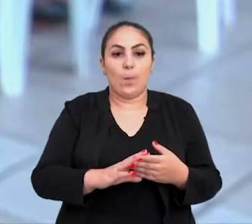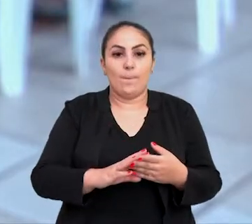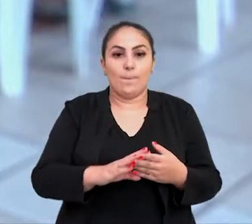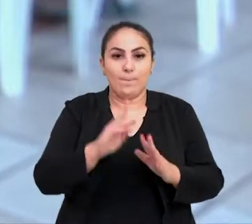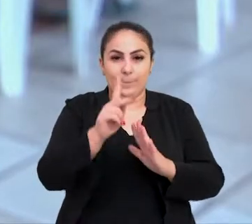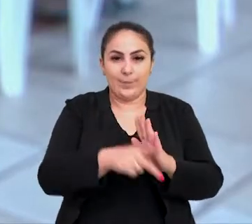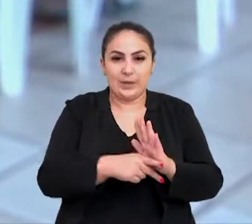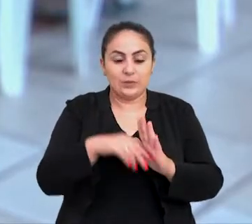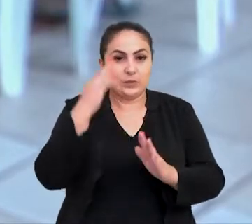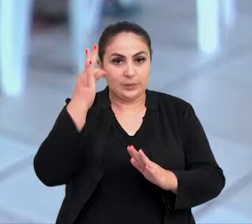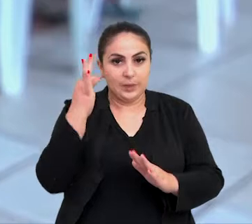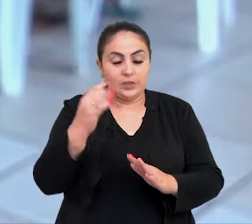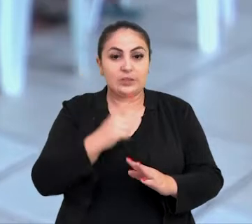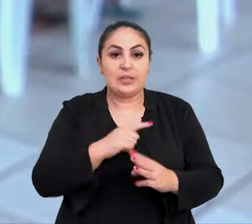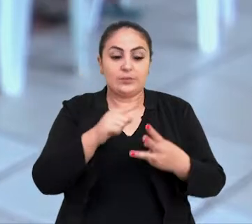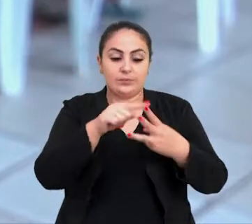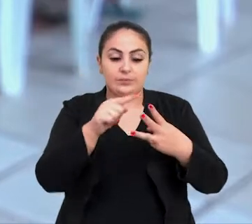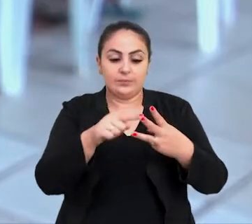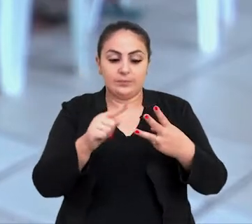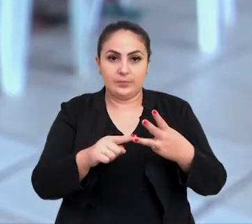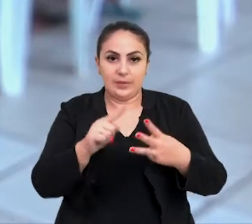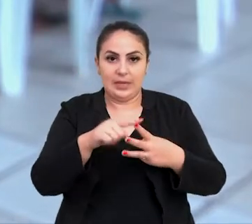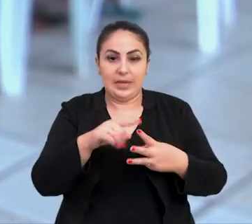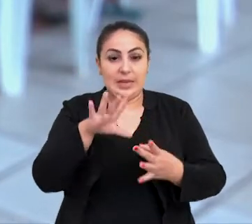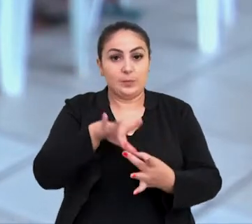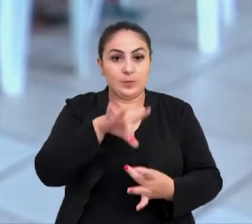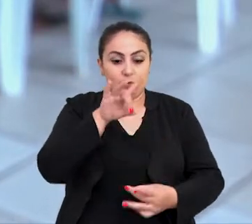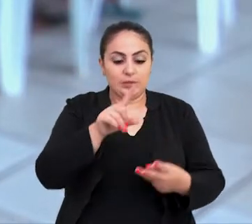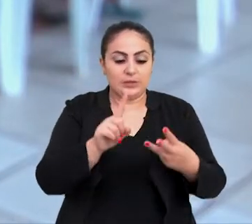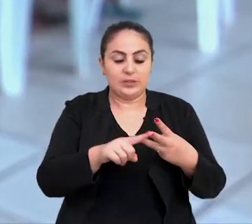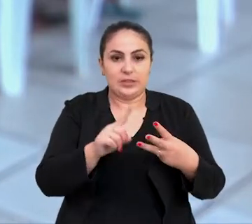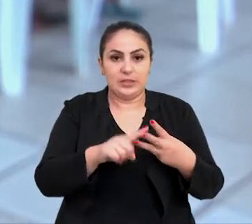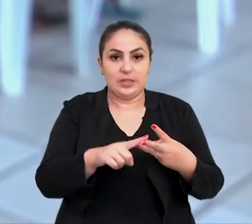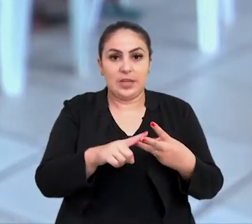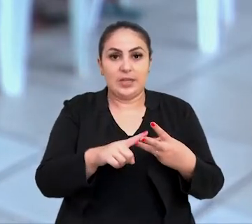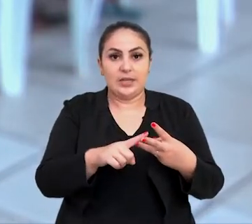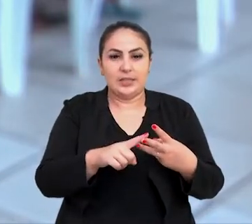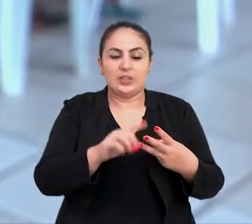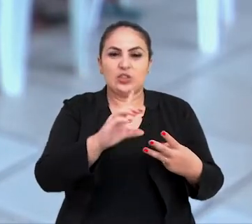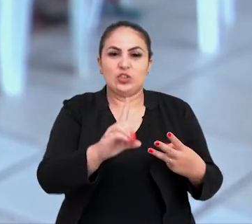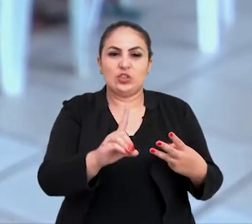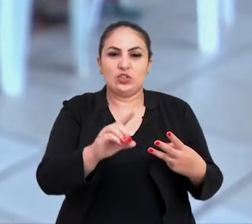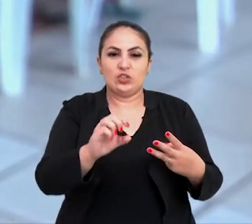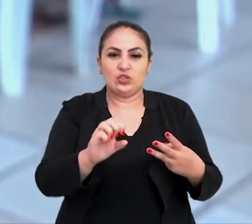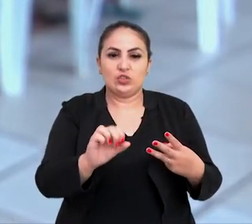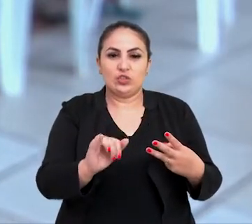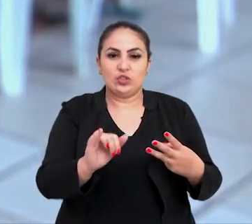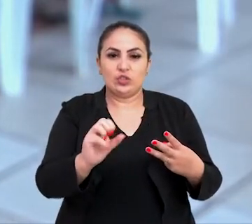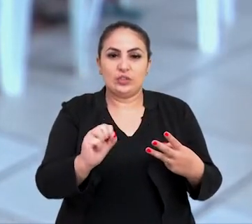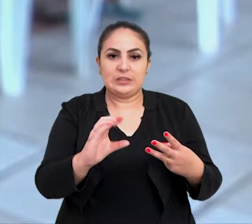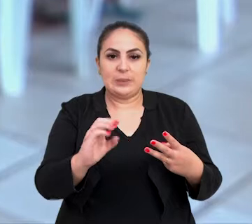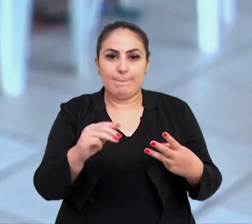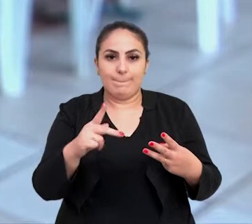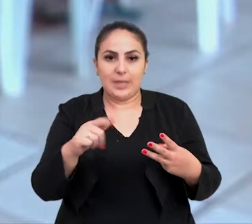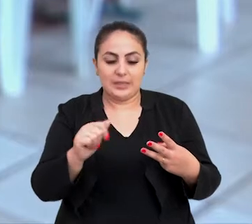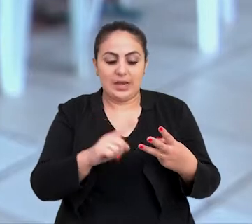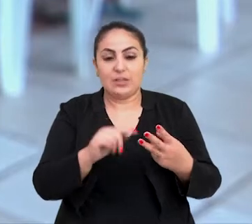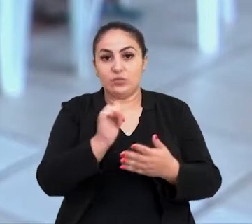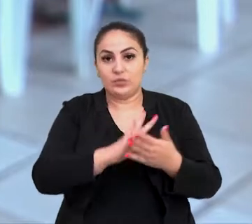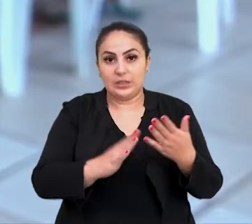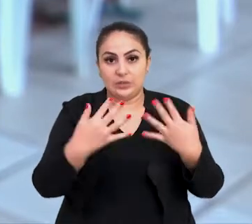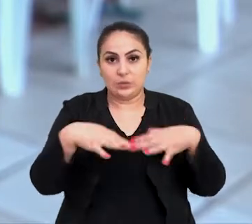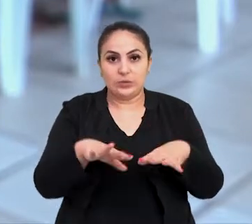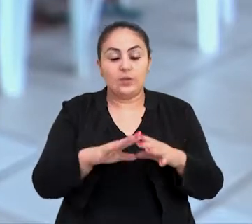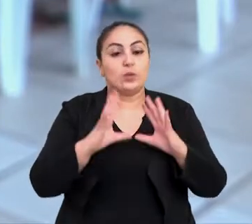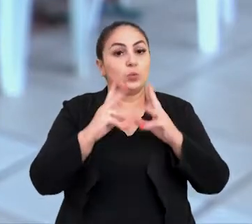plano terapêutico é baseado em um tripé: espiritualidade, disciplina e atividade inclusiva.